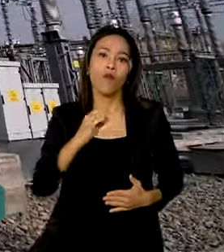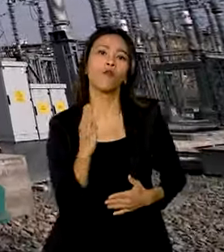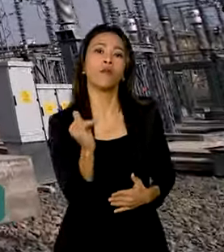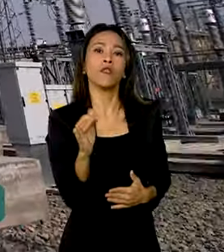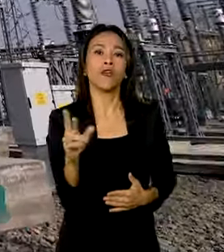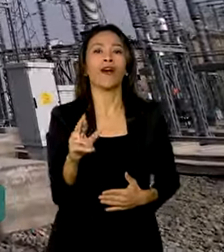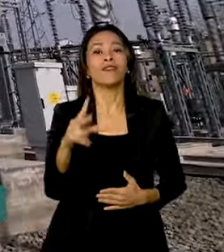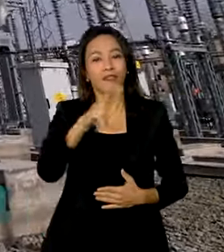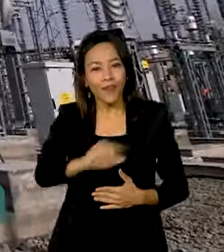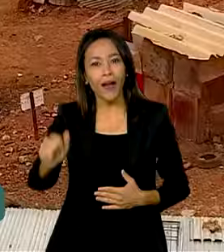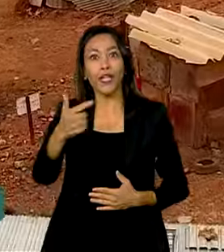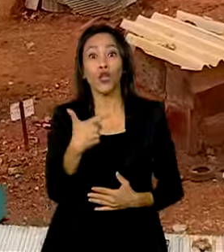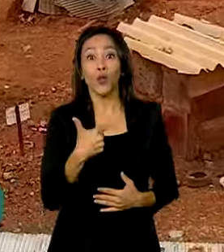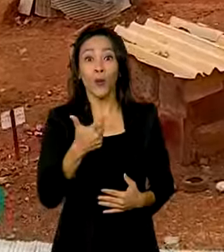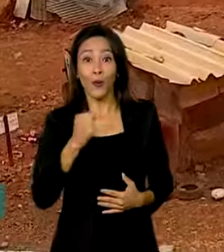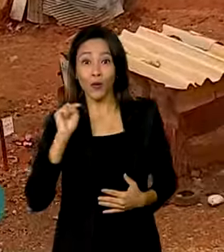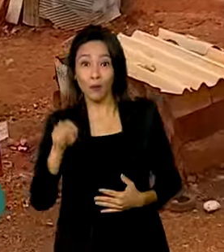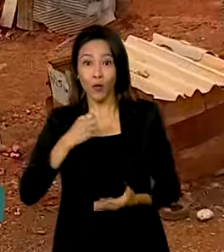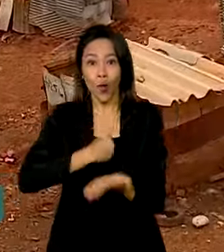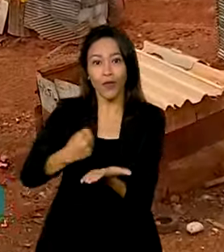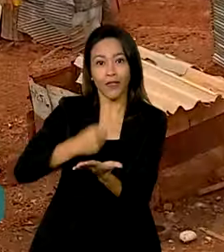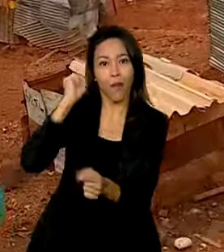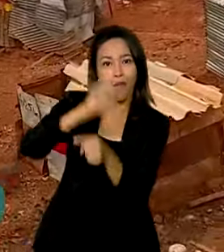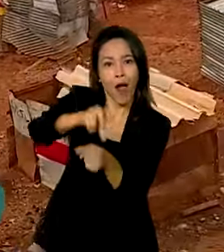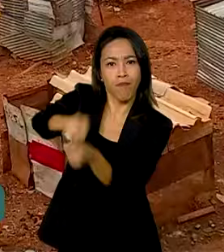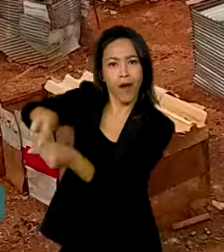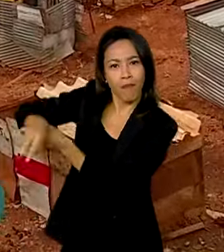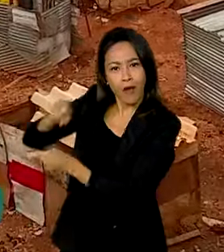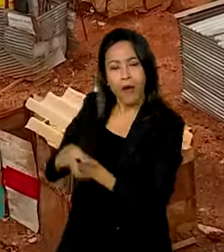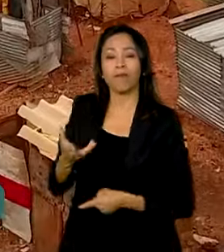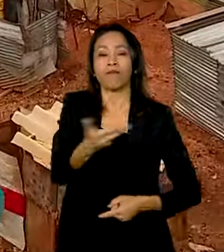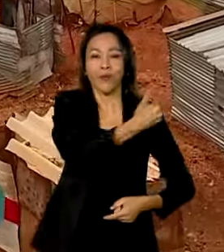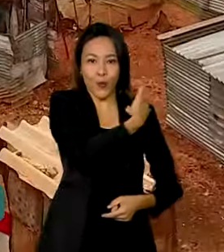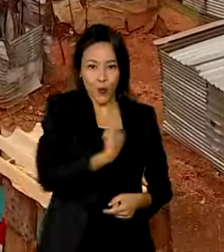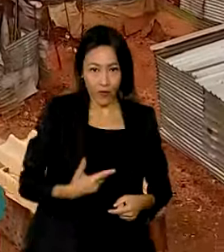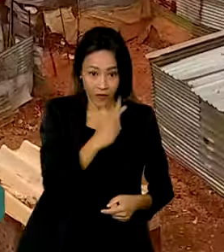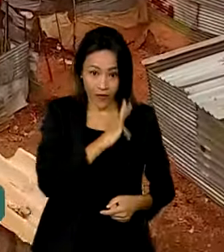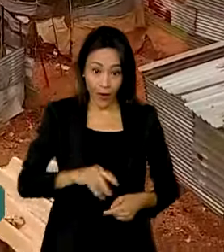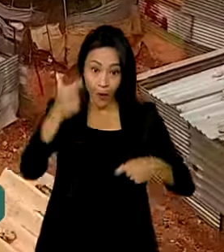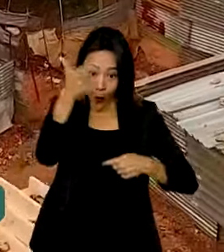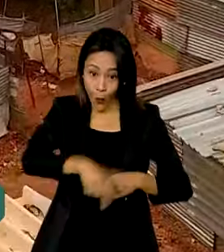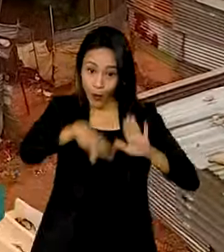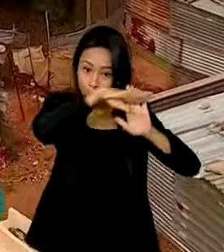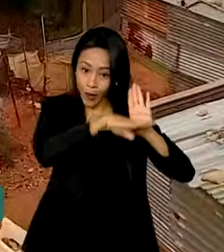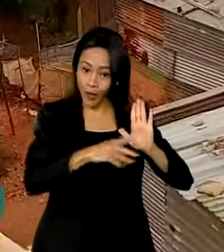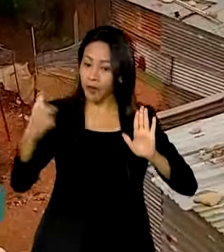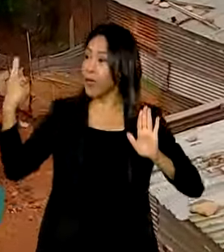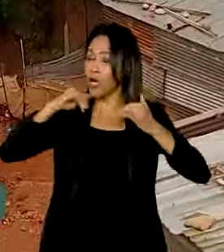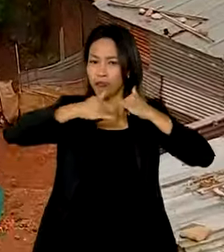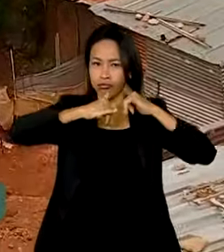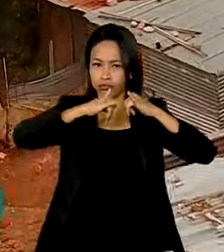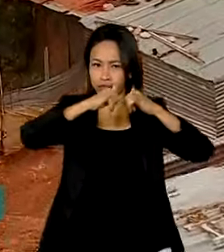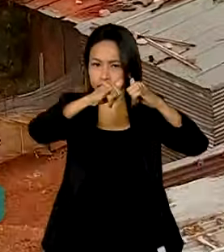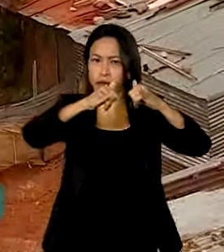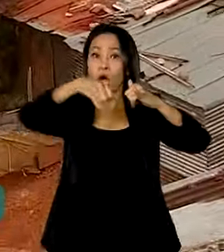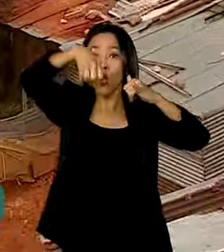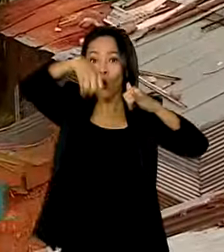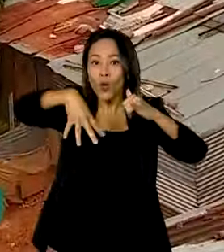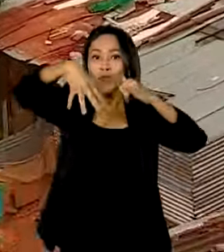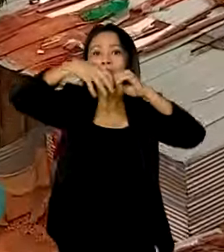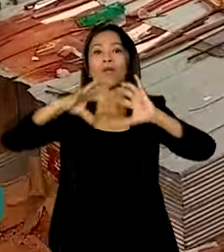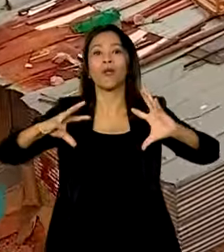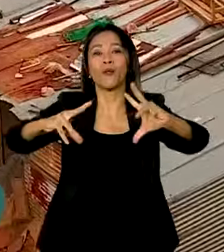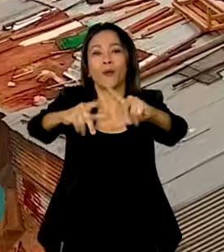gerar 12 mil empregos. O governo federal também vai expandir o programa Luz para Todos. Cerca de 10 mil casas vão